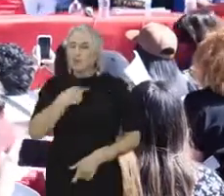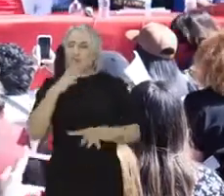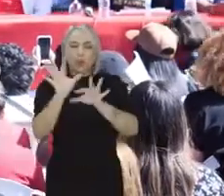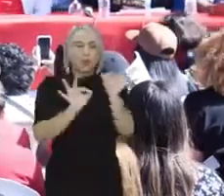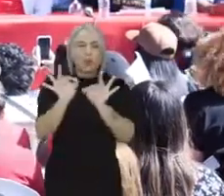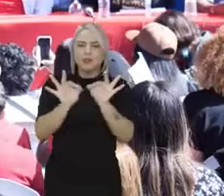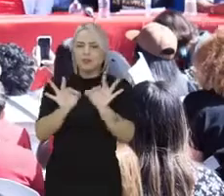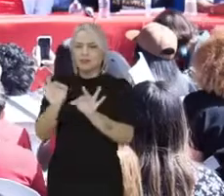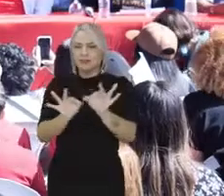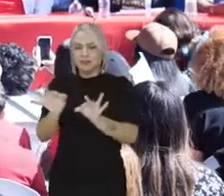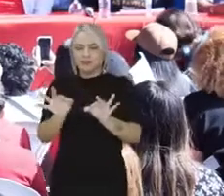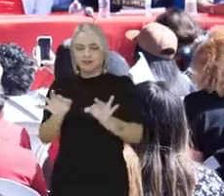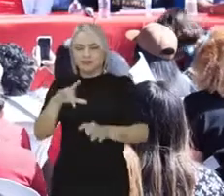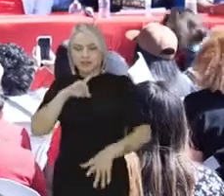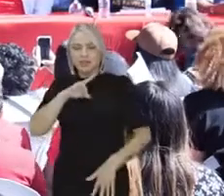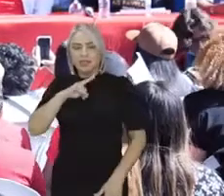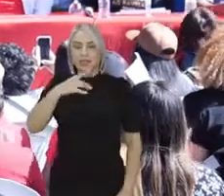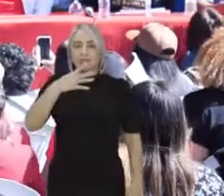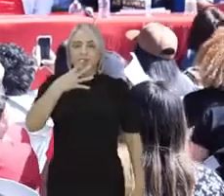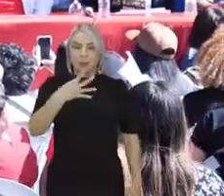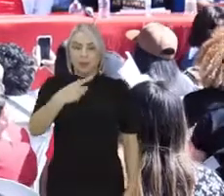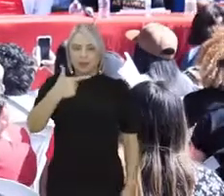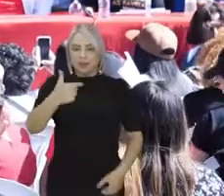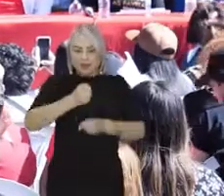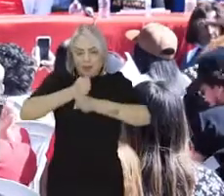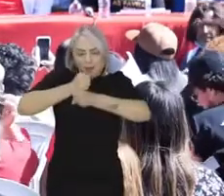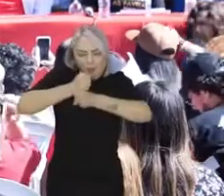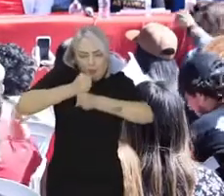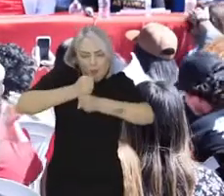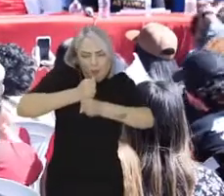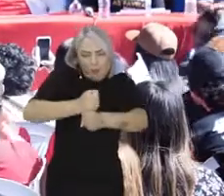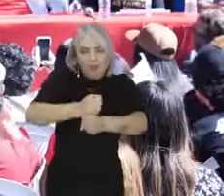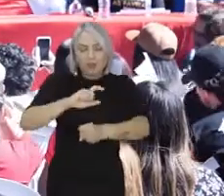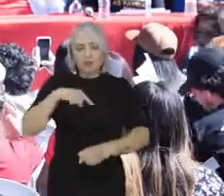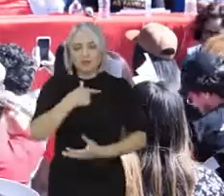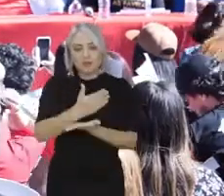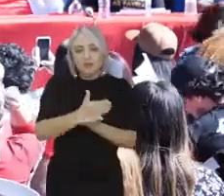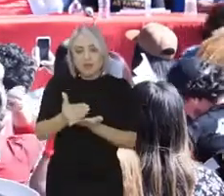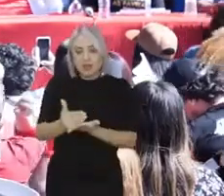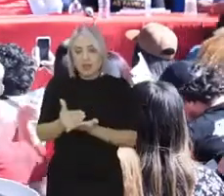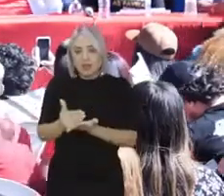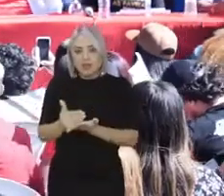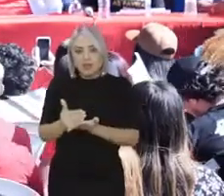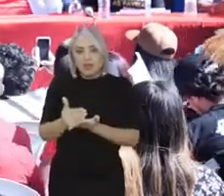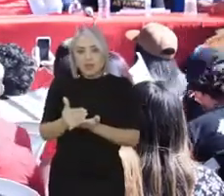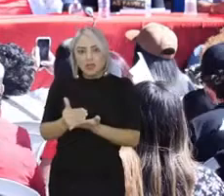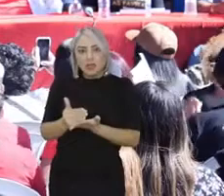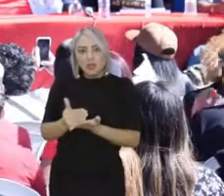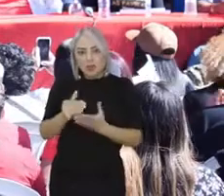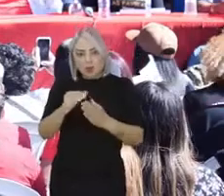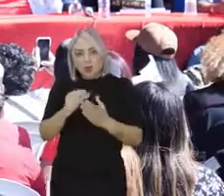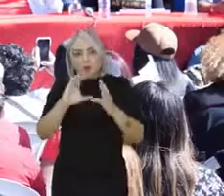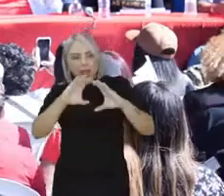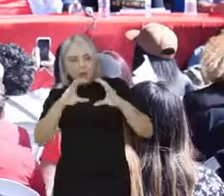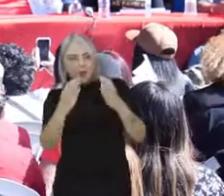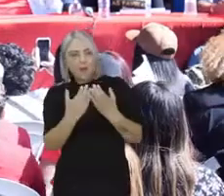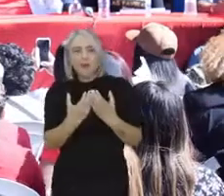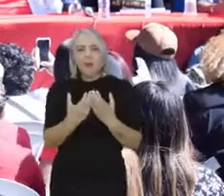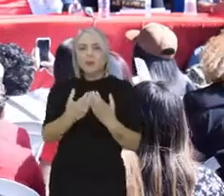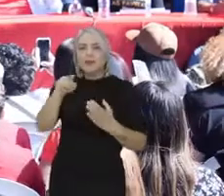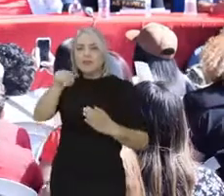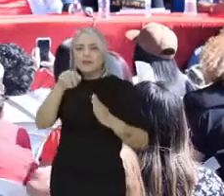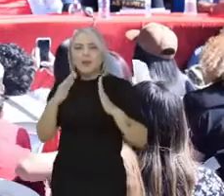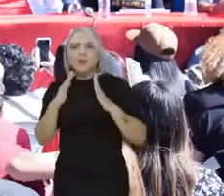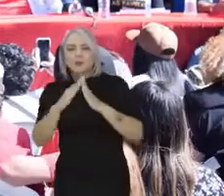tem 42 anos. Nós começamos como comissão de moradores. Esse povo de Heliópolis, e